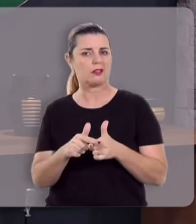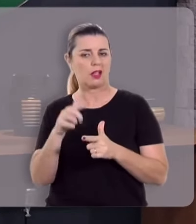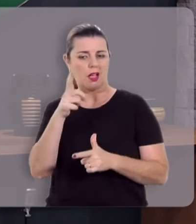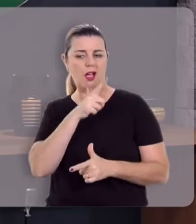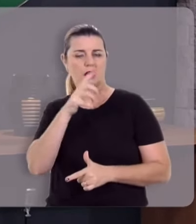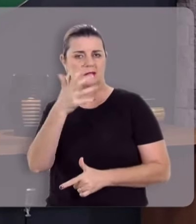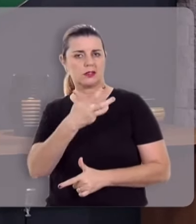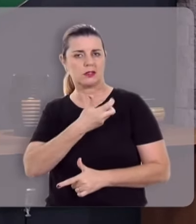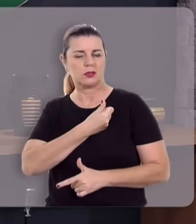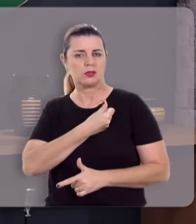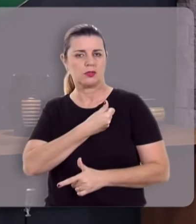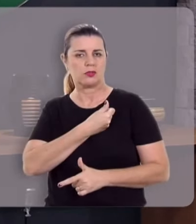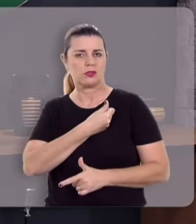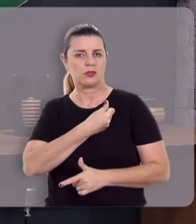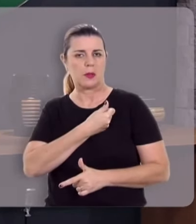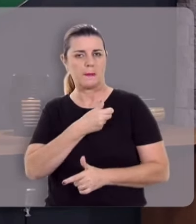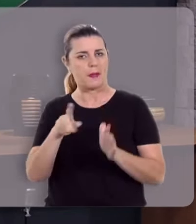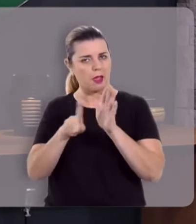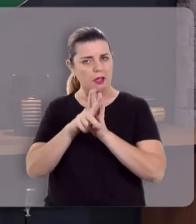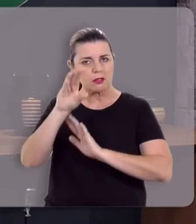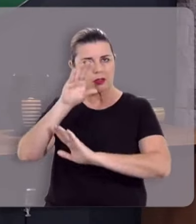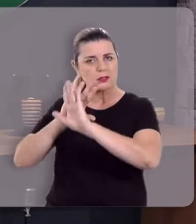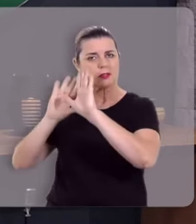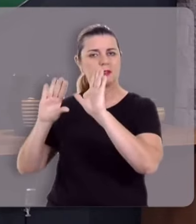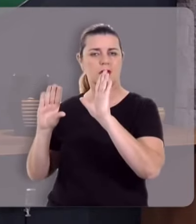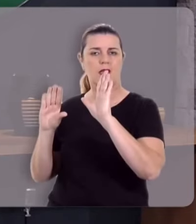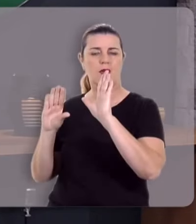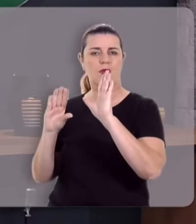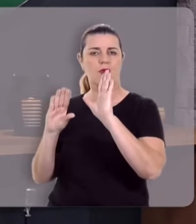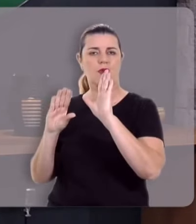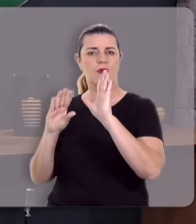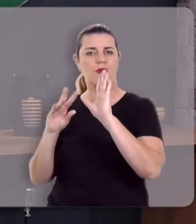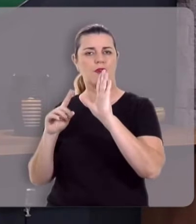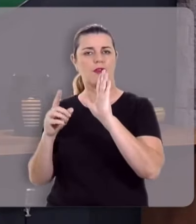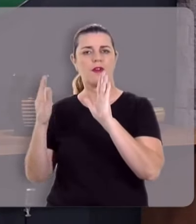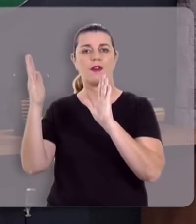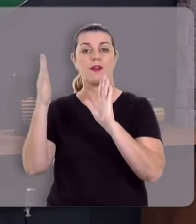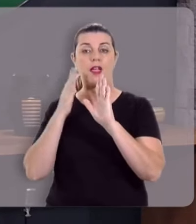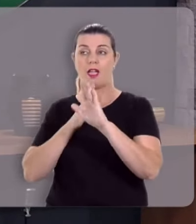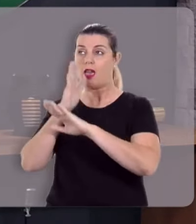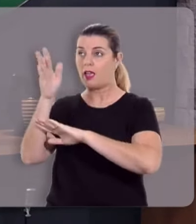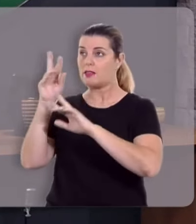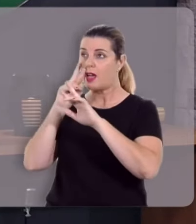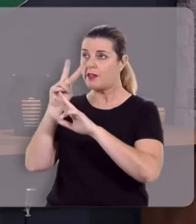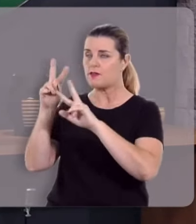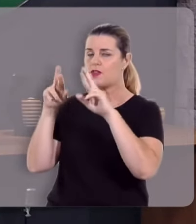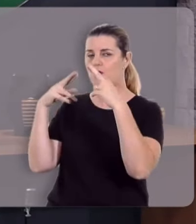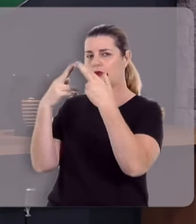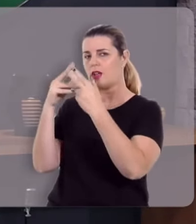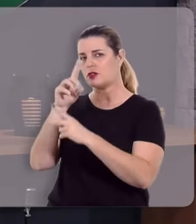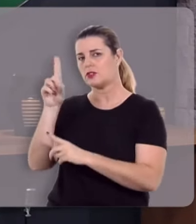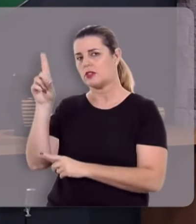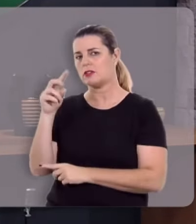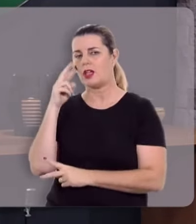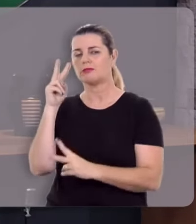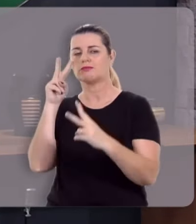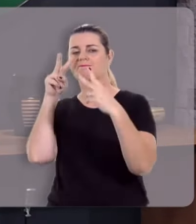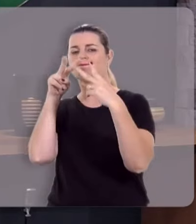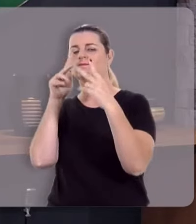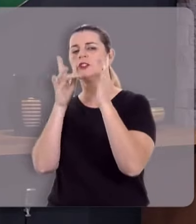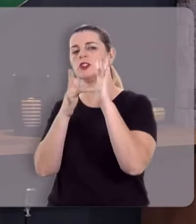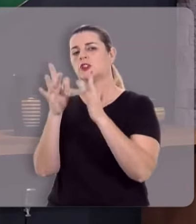salvo, ser cidadão dos céus, ver e entrar no reino de Deus é você olhar para